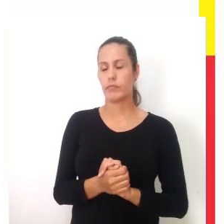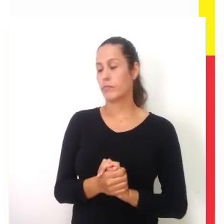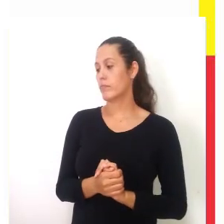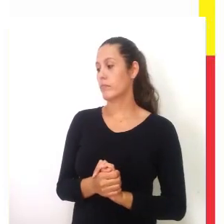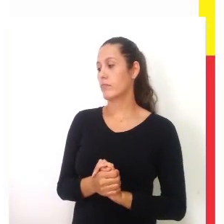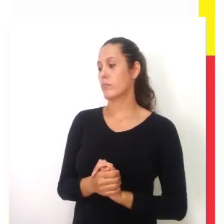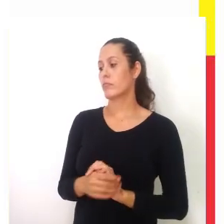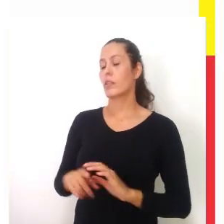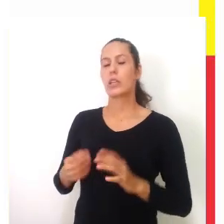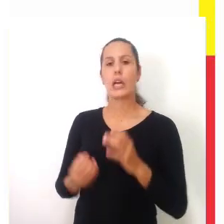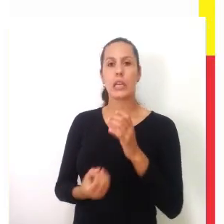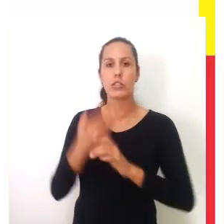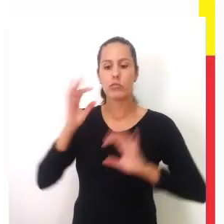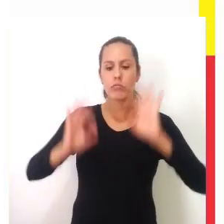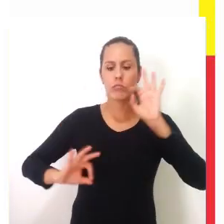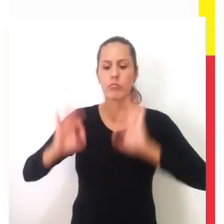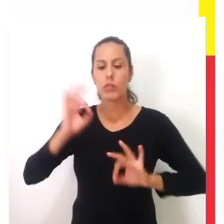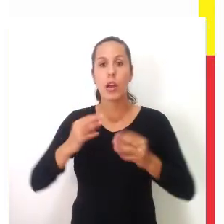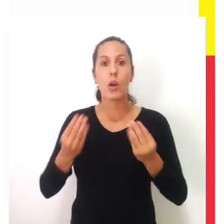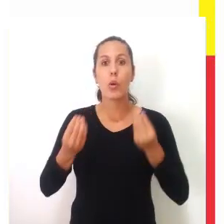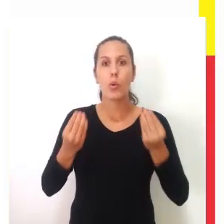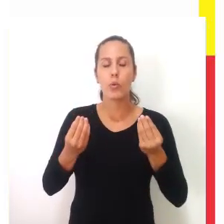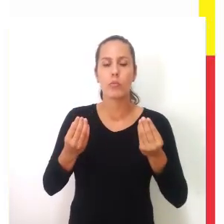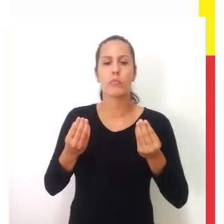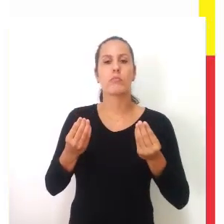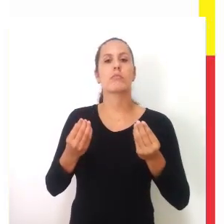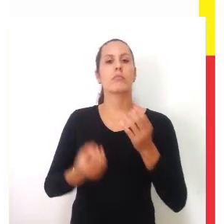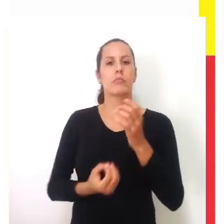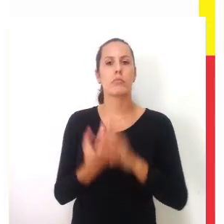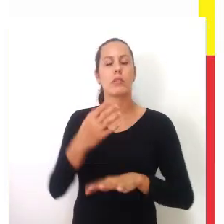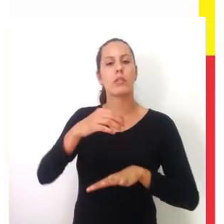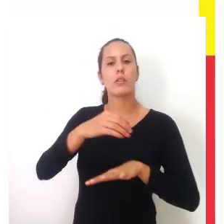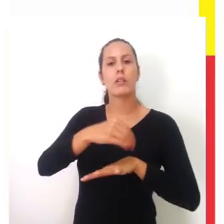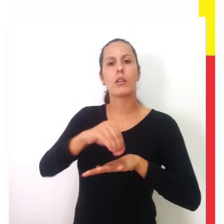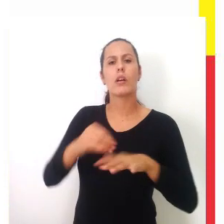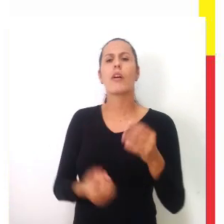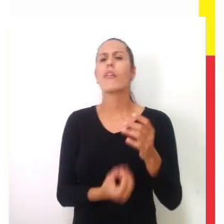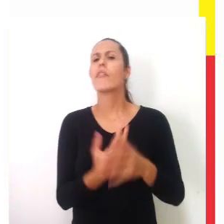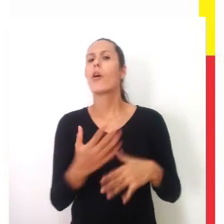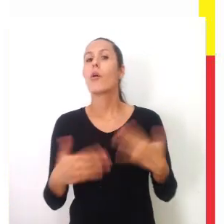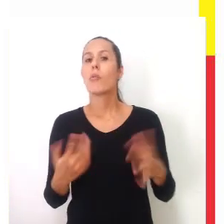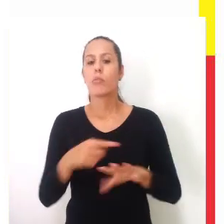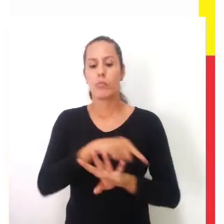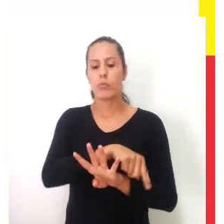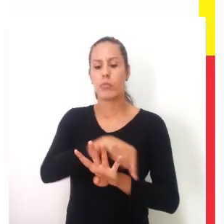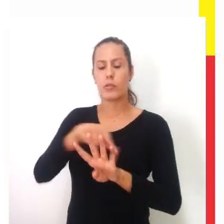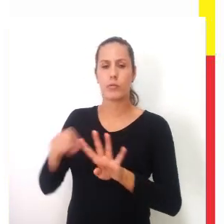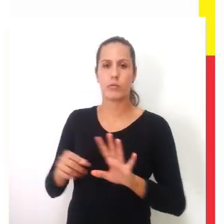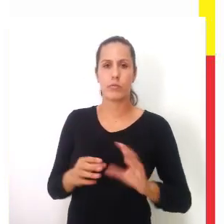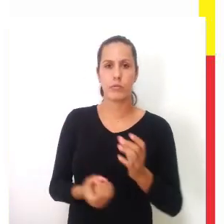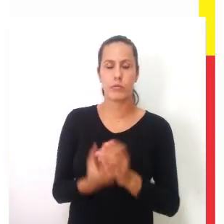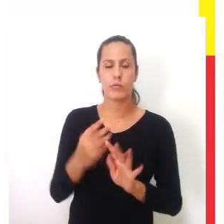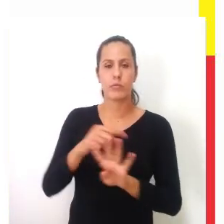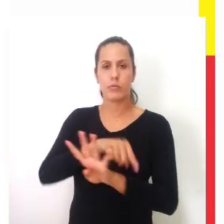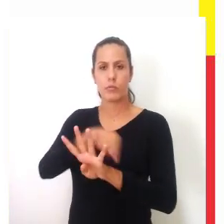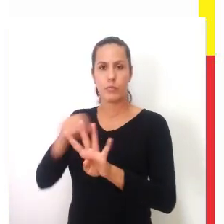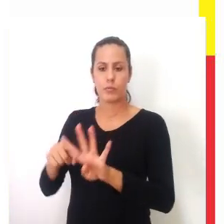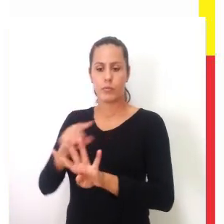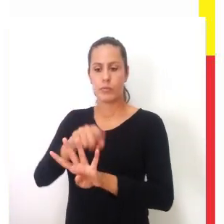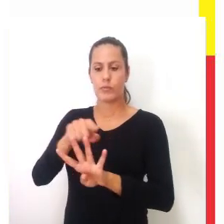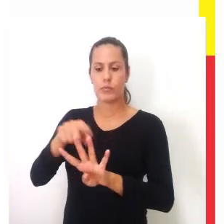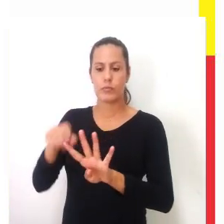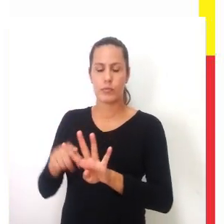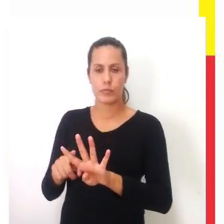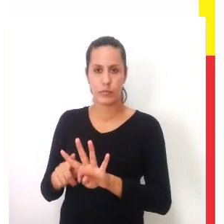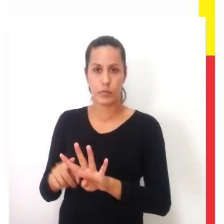gente viu como formam os fósseis, a fossilização, através de 4 partes, ok? E